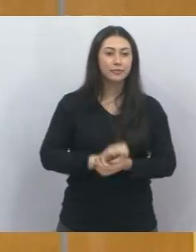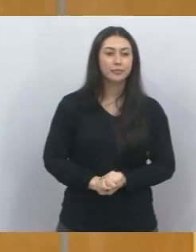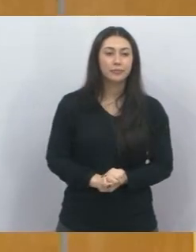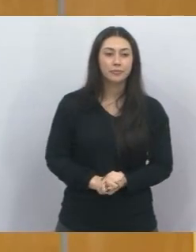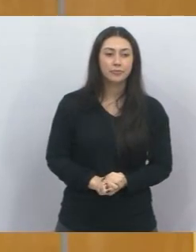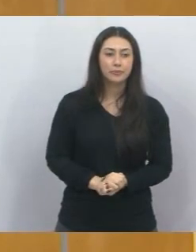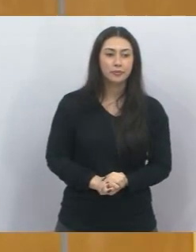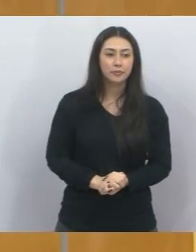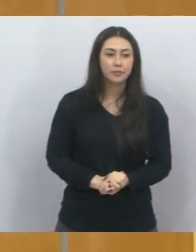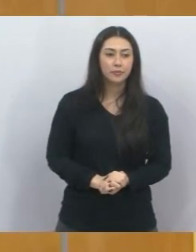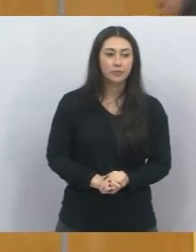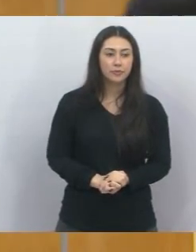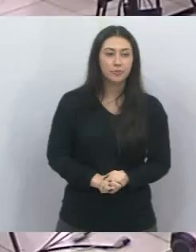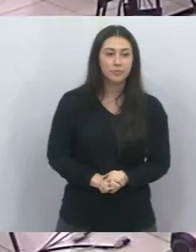Obrigado.